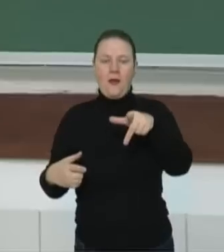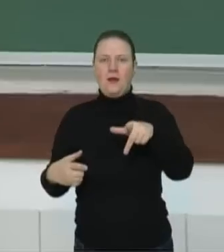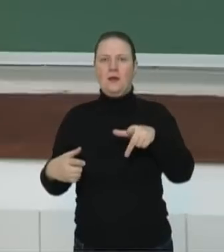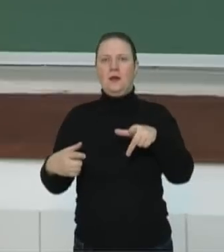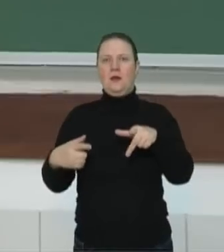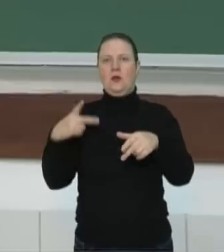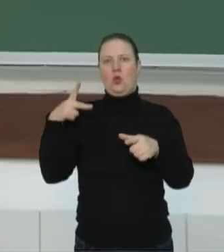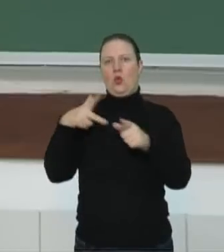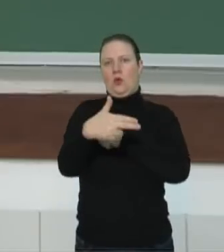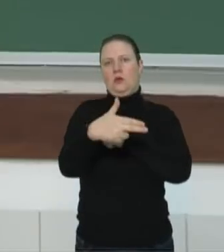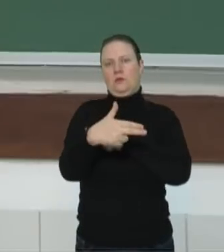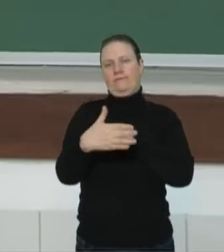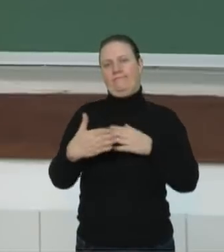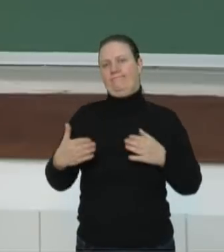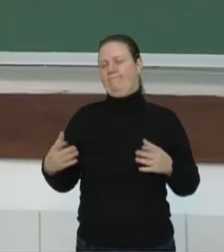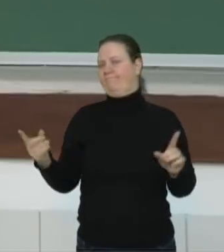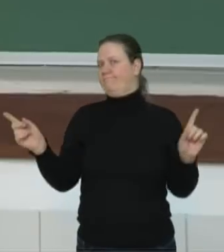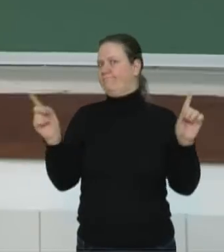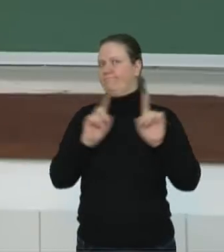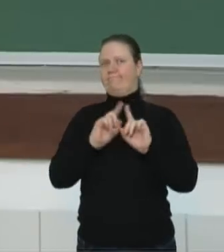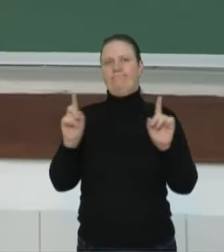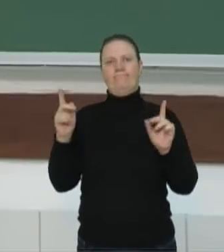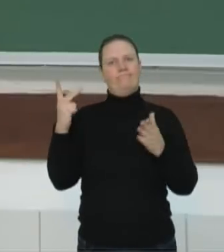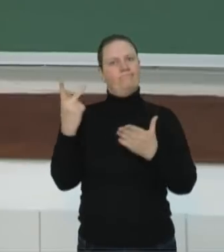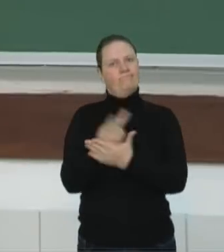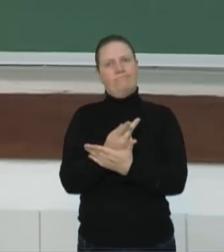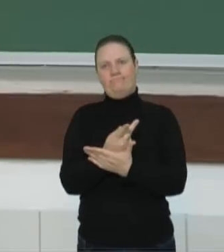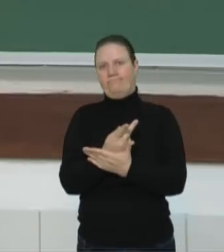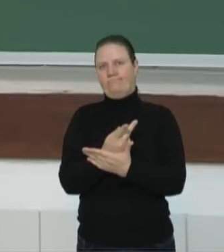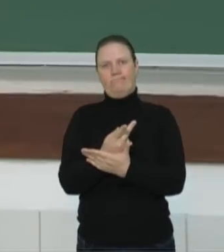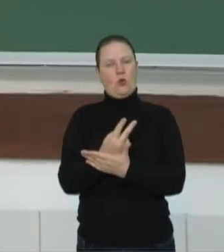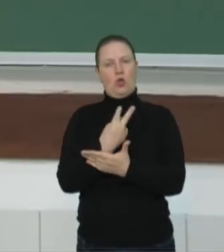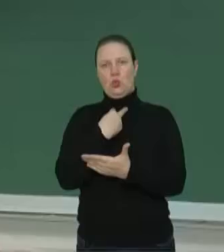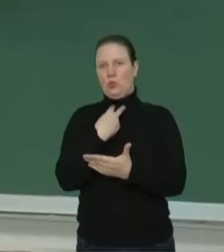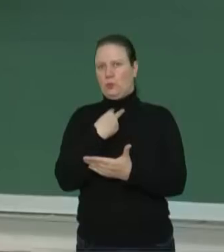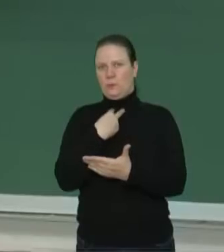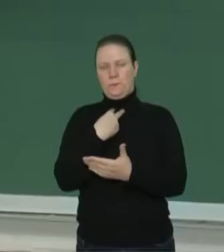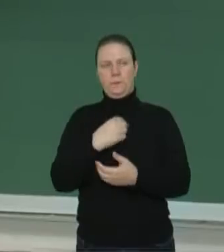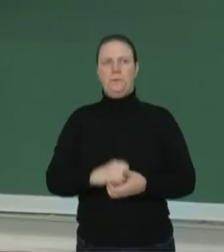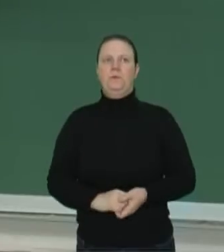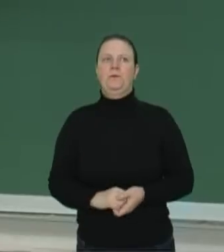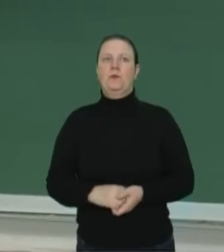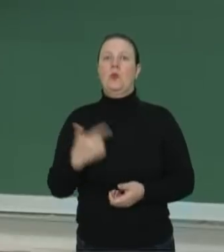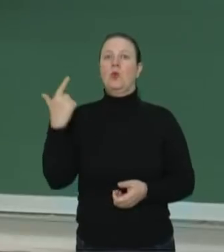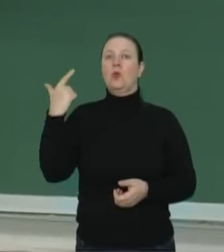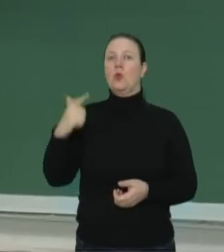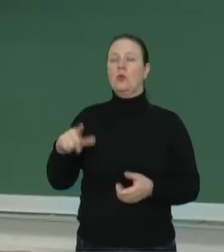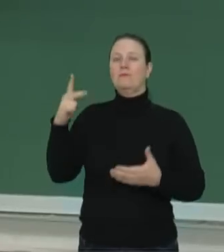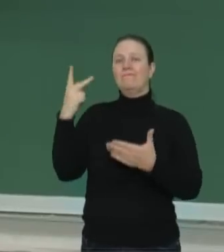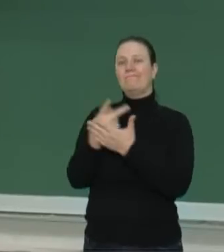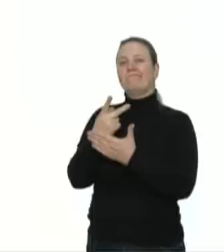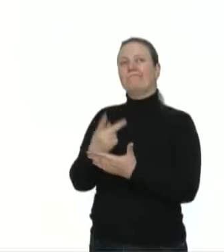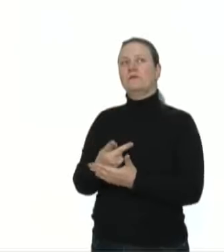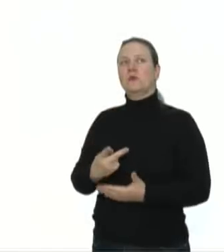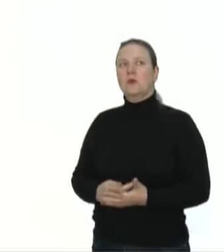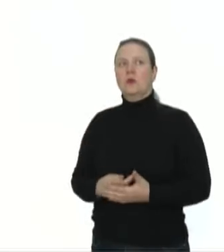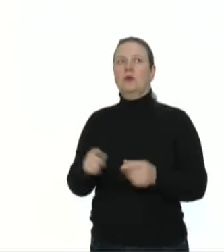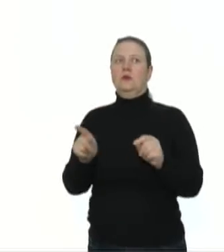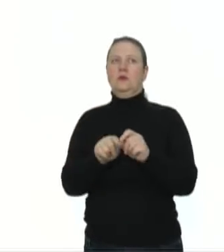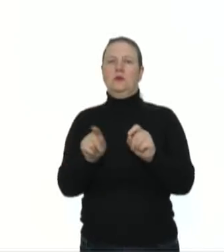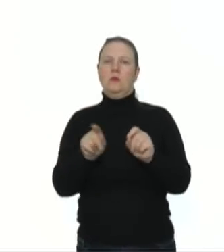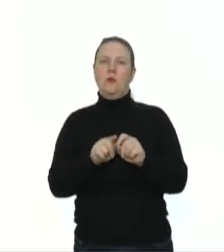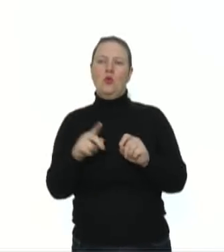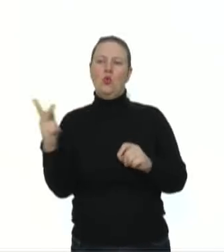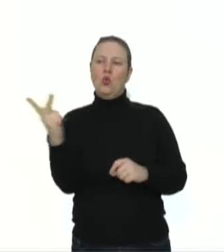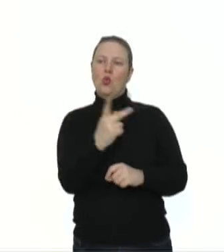para cortar esse passe, né? Então, essa é uma jogada ilegal. Outras infrações. Realizar 2